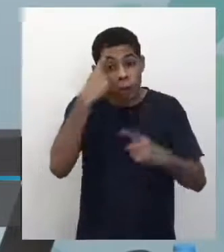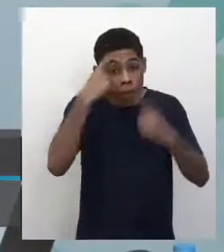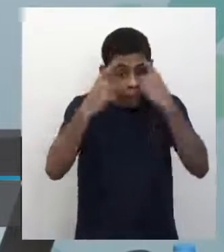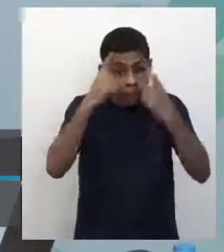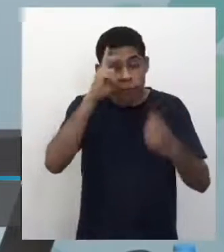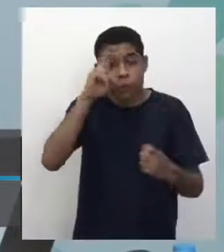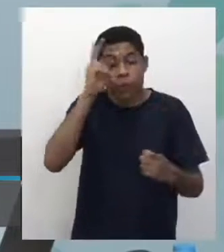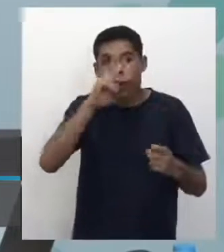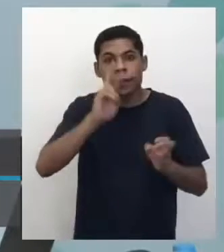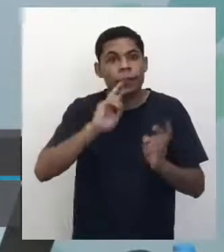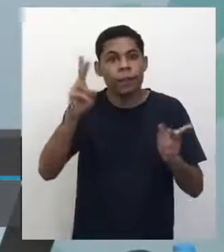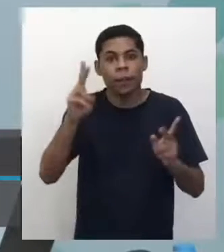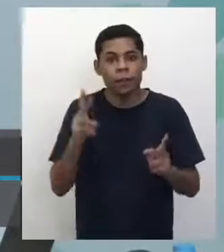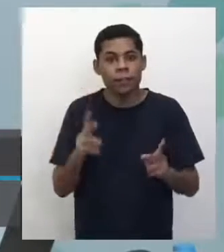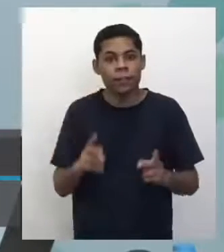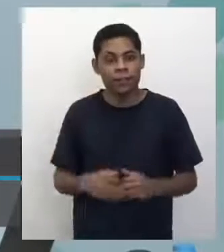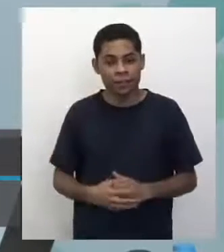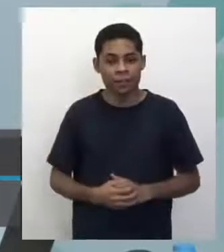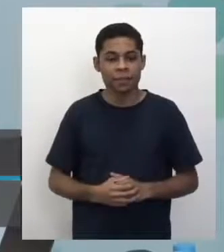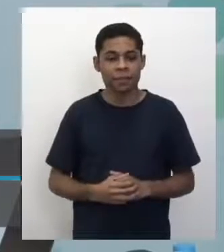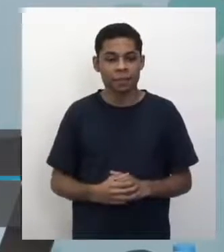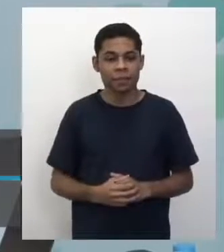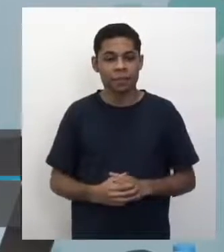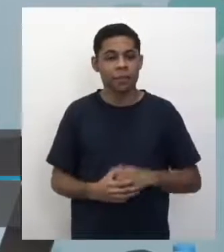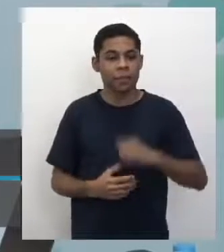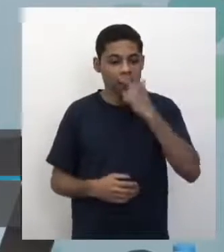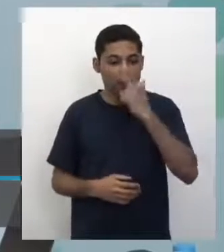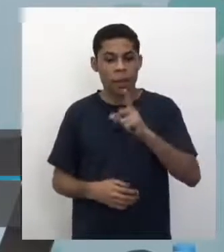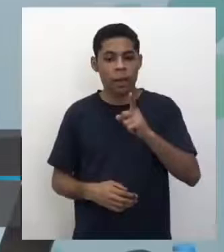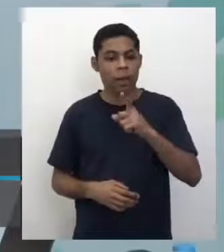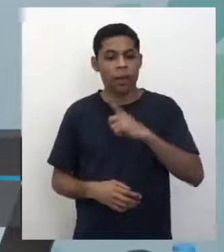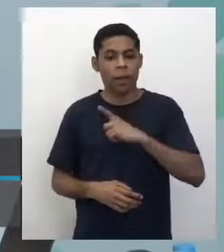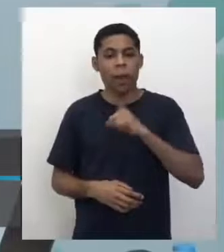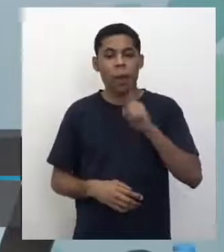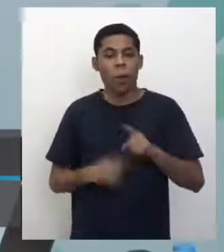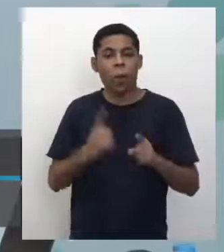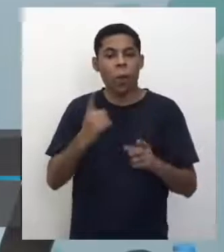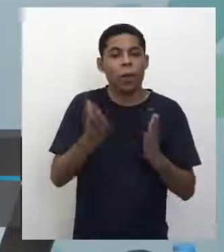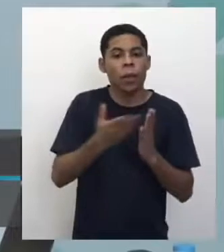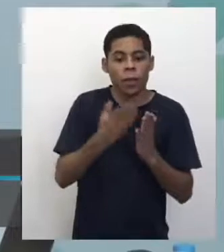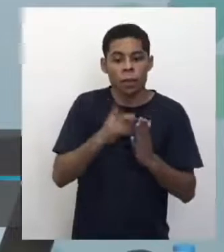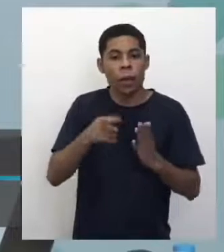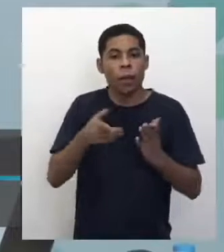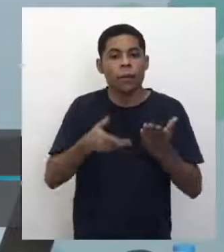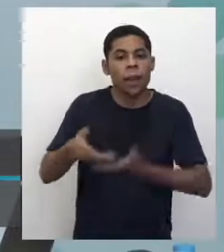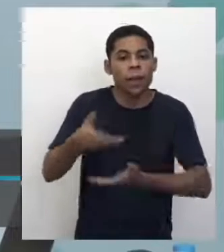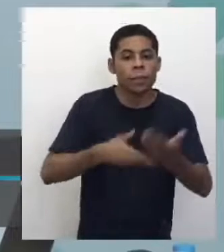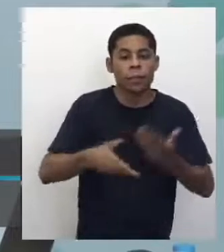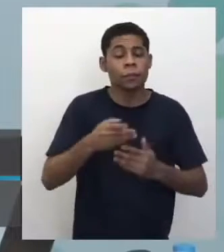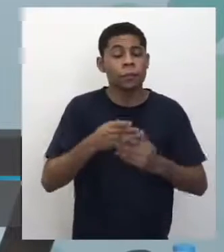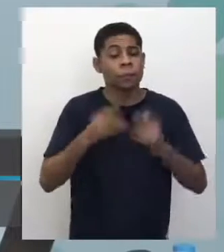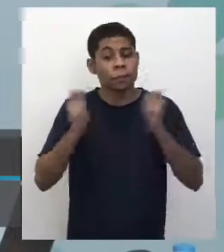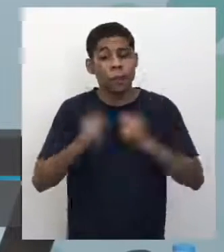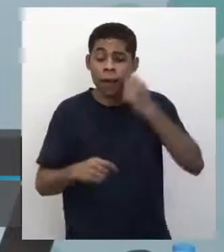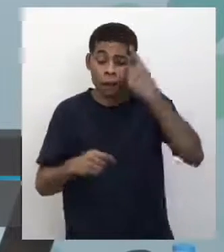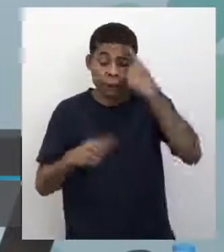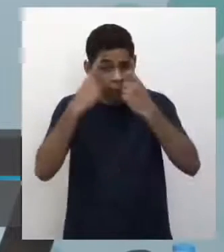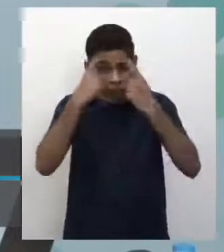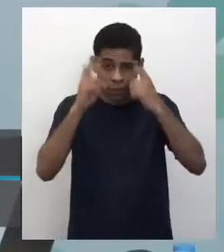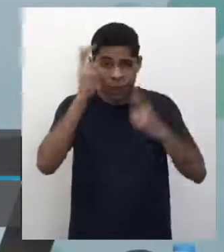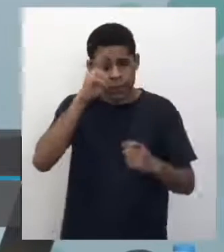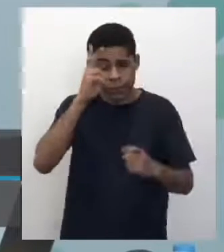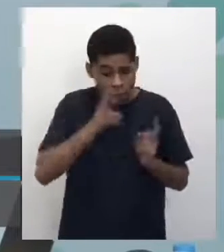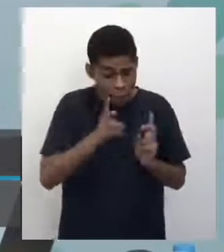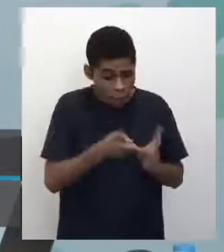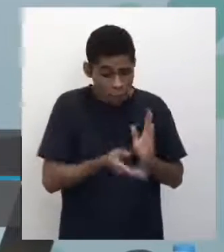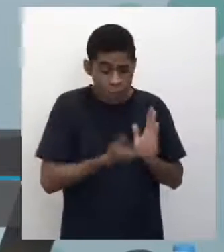diferente. Então, basicamente, ele é um livro basicamente interativo e você tem diversas histórias num livro